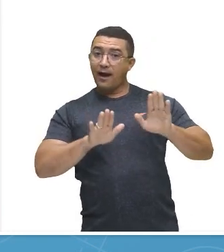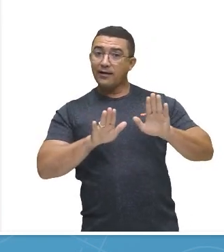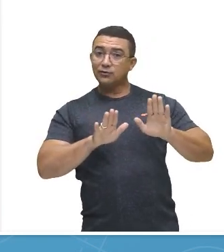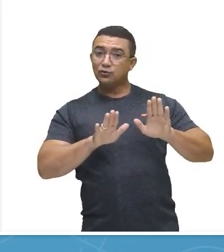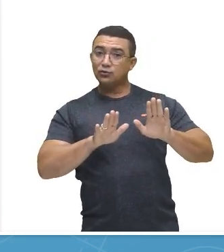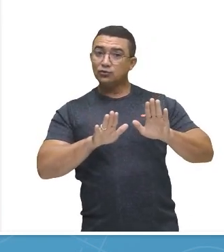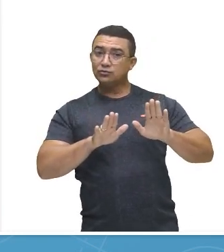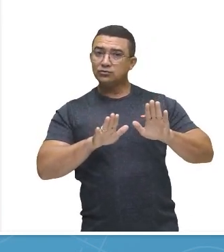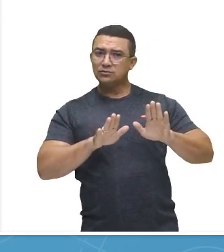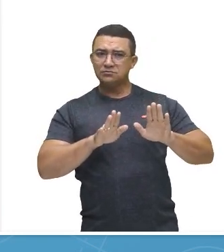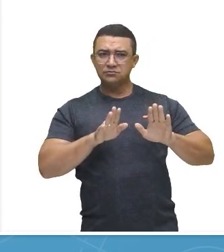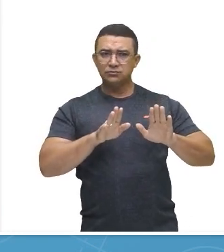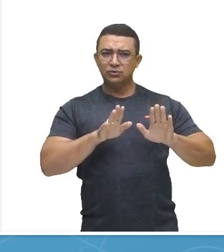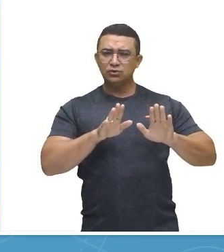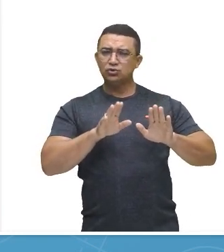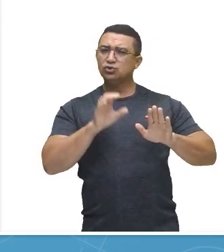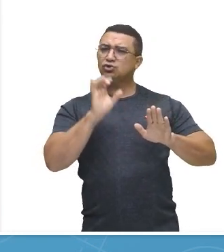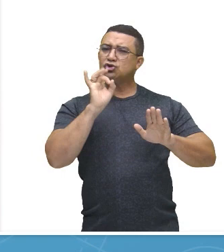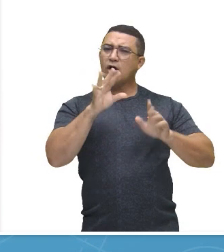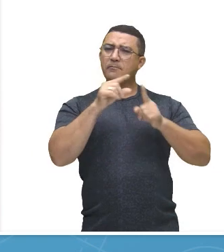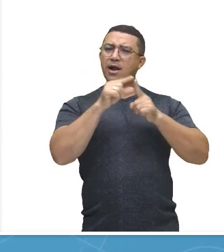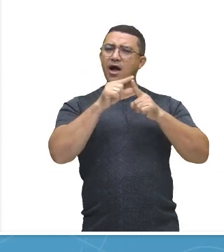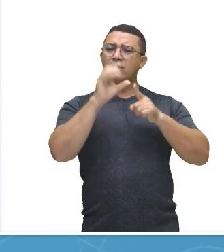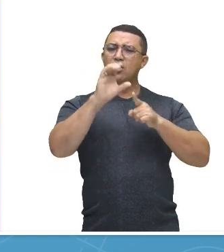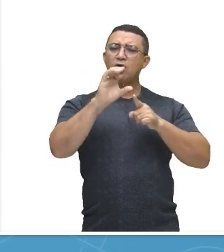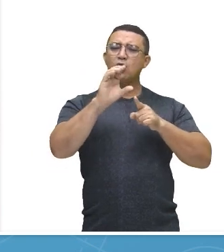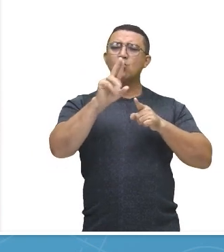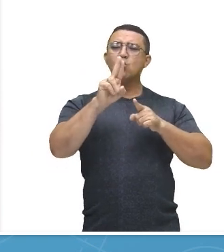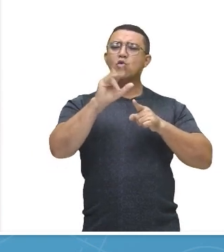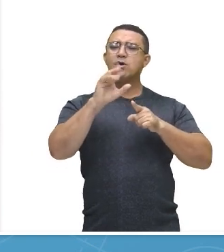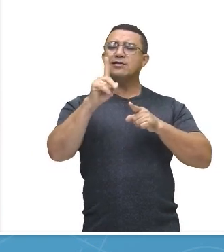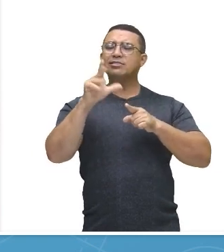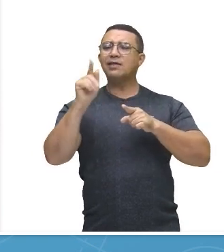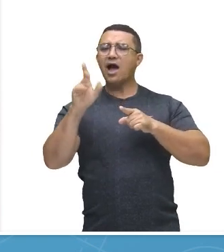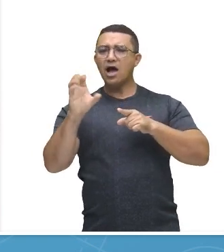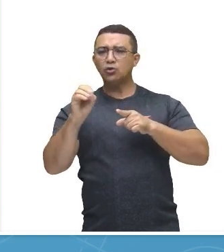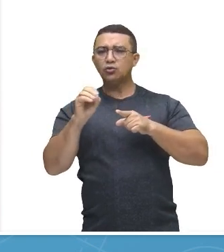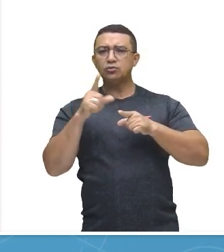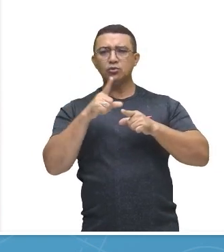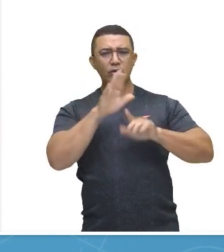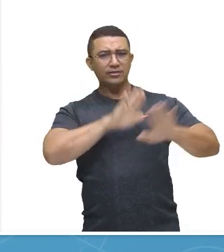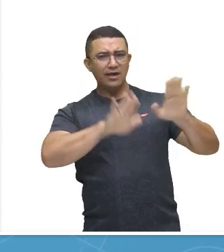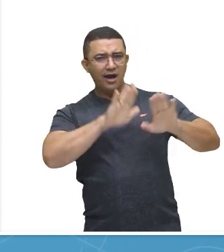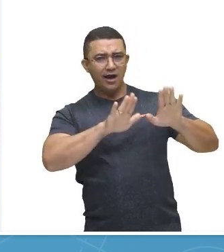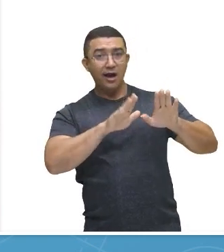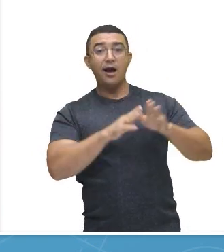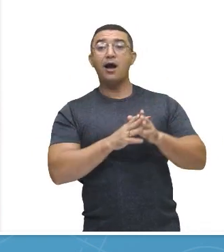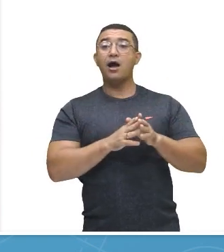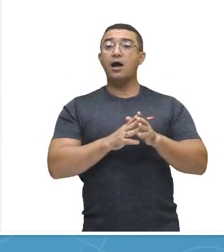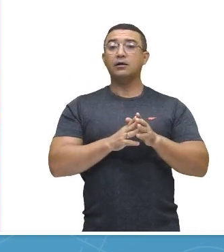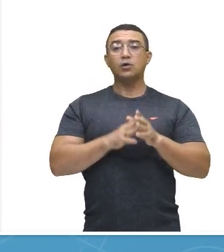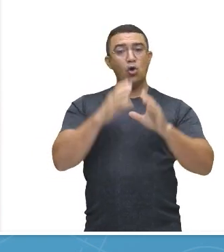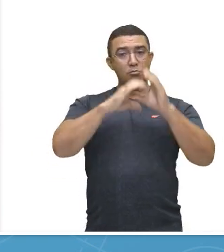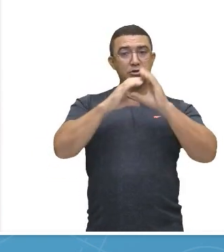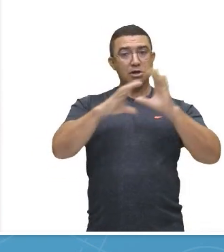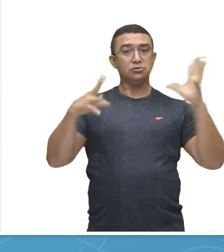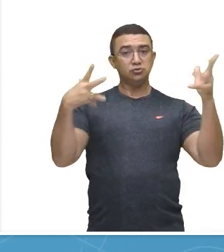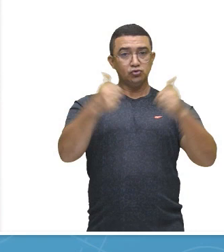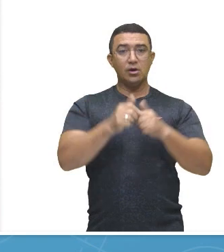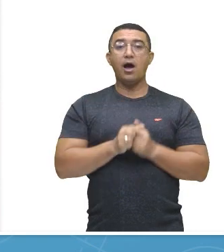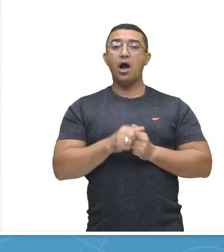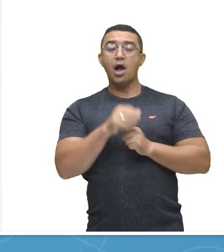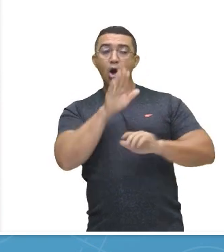sentido completo quando você utiliza? Cuidado com essa planta, observe a comunicação completa, cuide bem